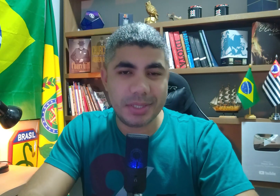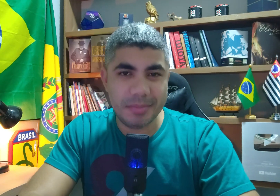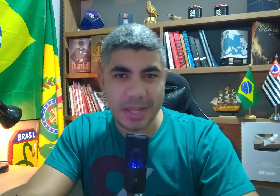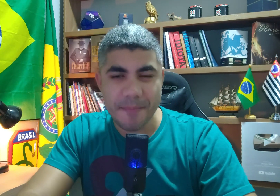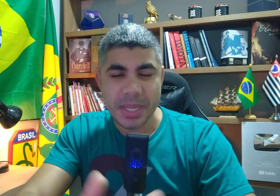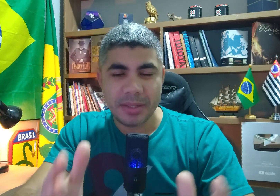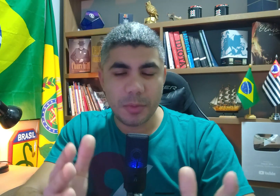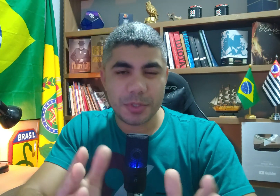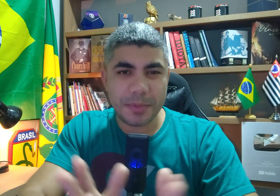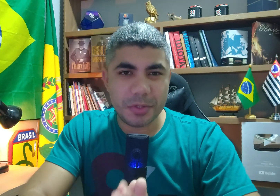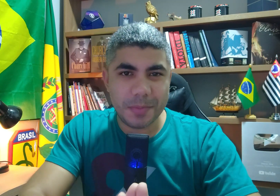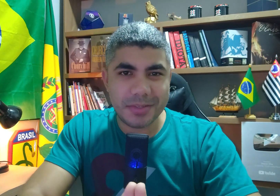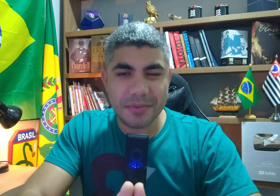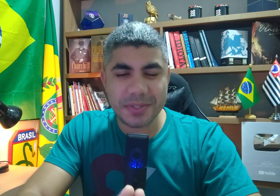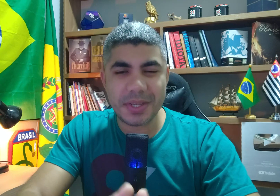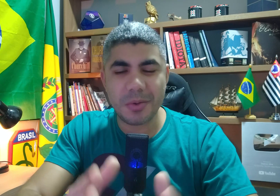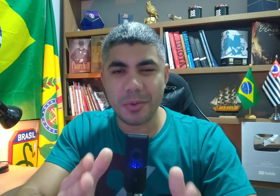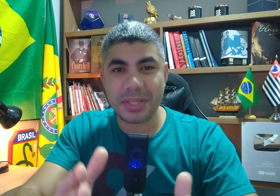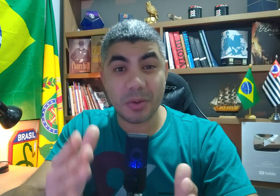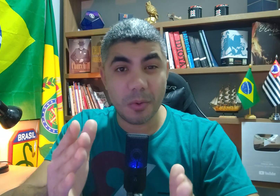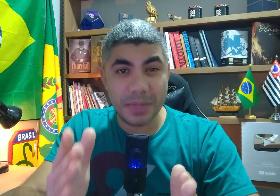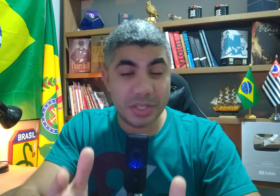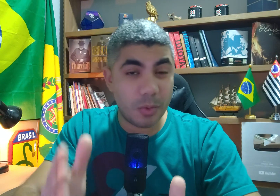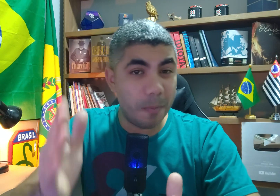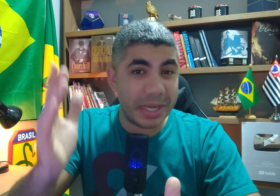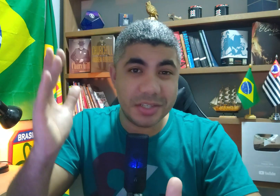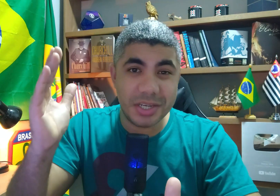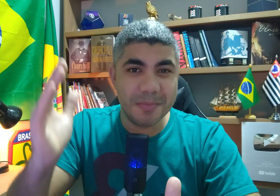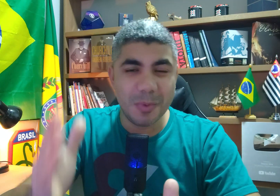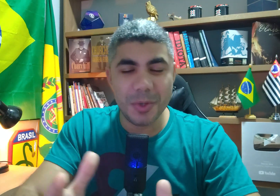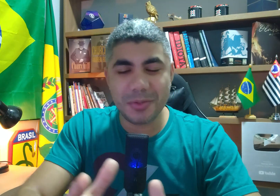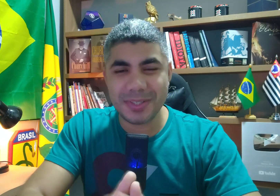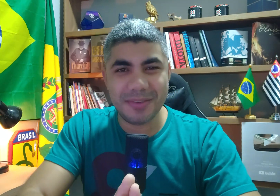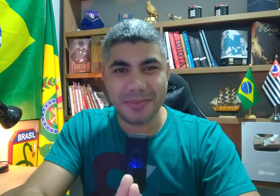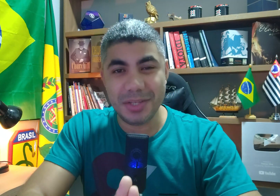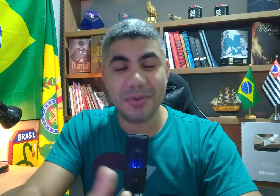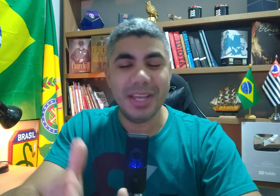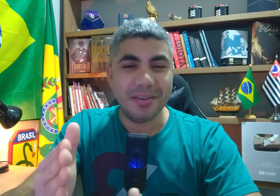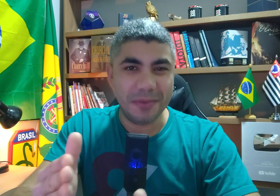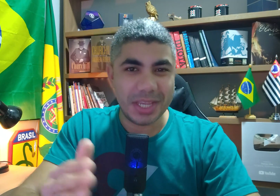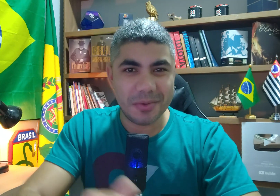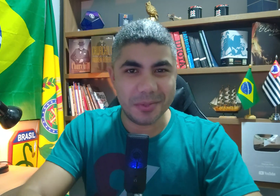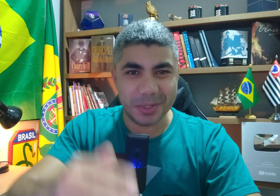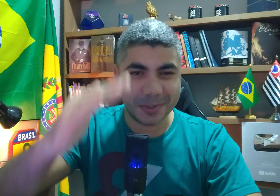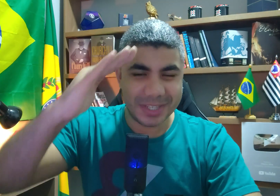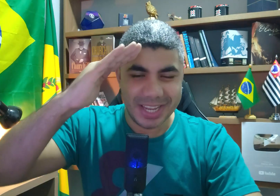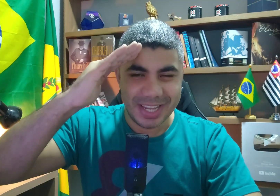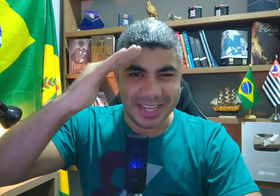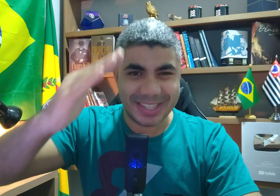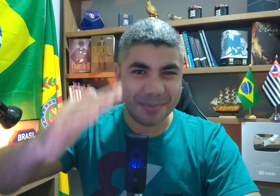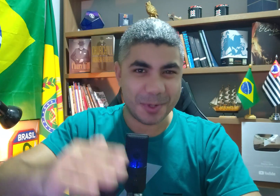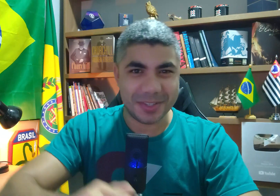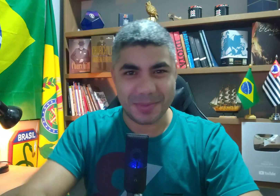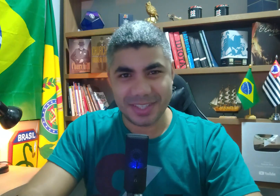essa pandemia. Então, meus amigos, eu peço que você curta, comente, compartilhe muito esse vídeo. Fiquem com Deus e até a próxima.